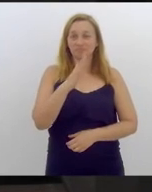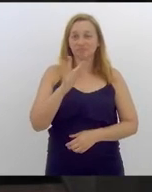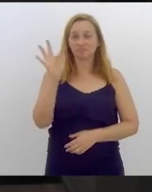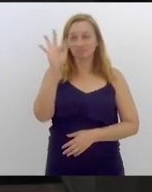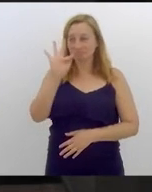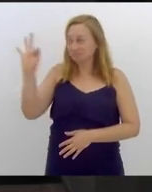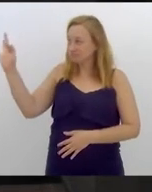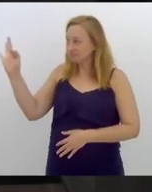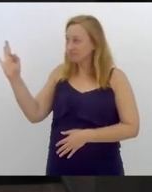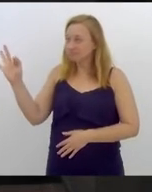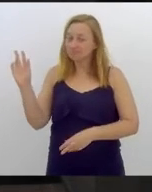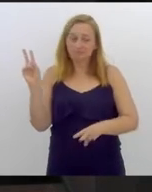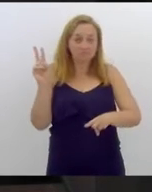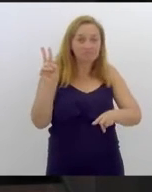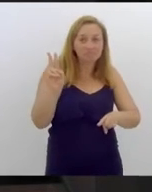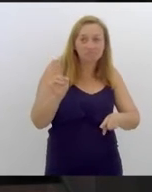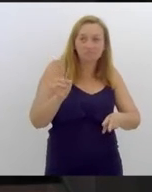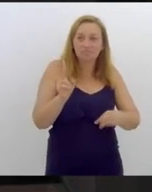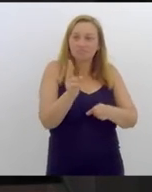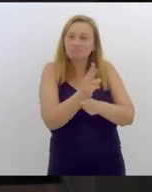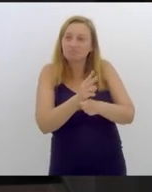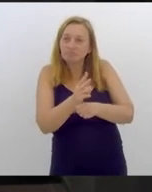fazer busca apreensão